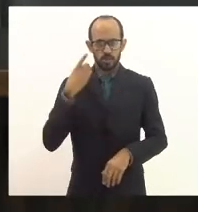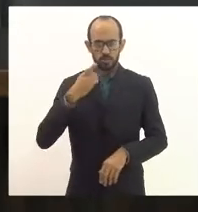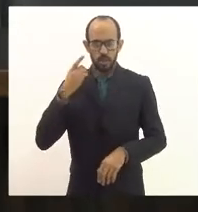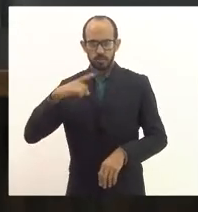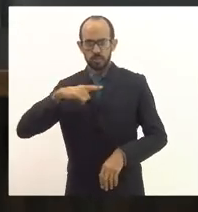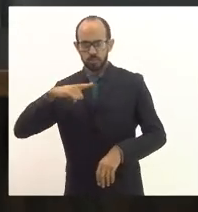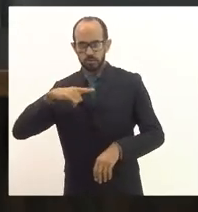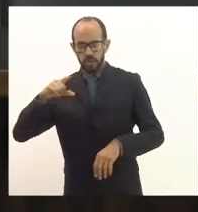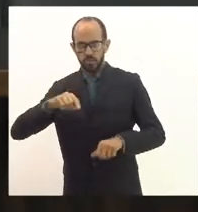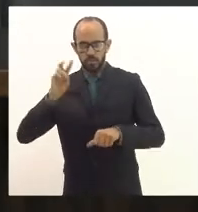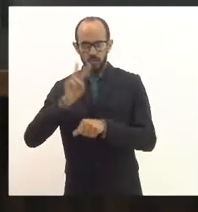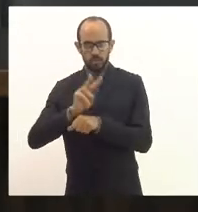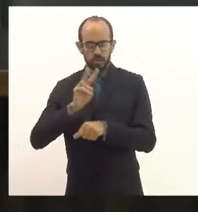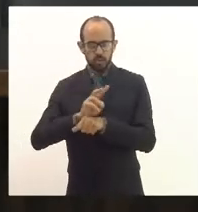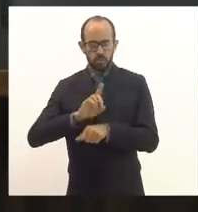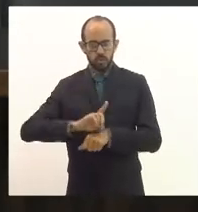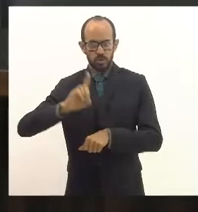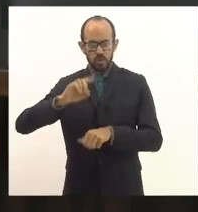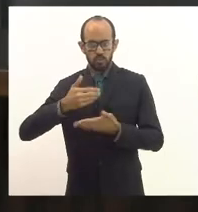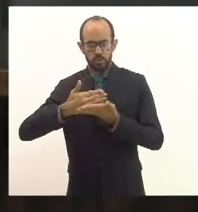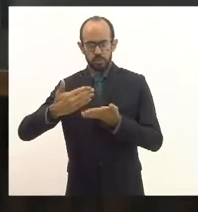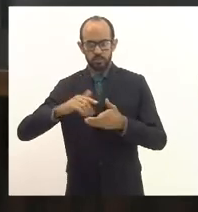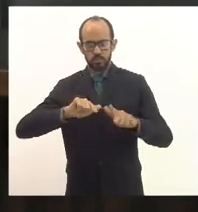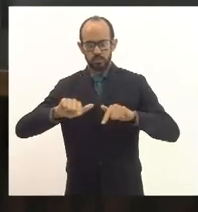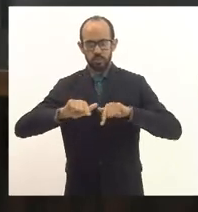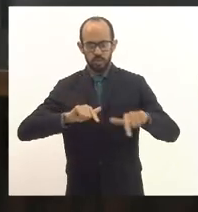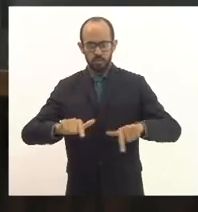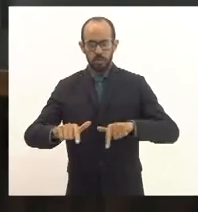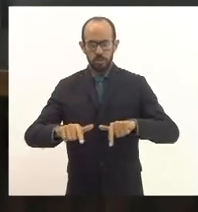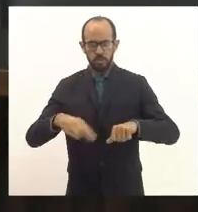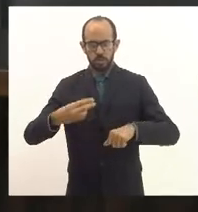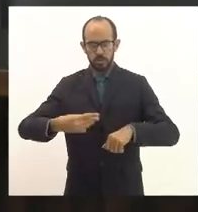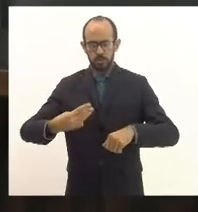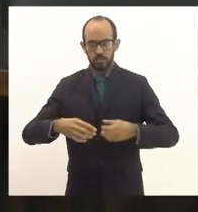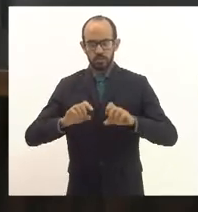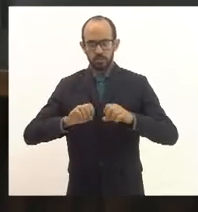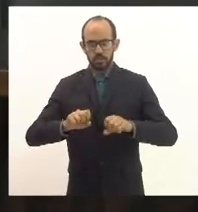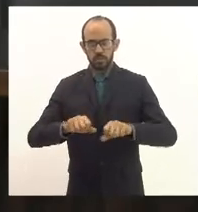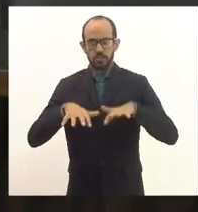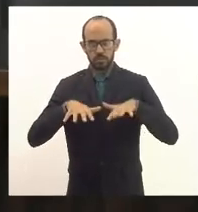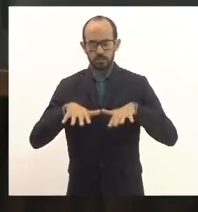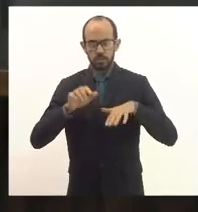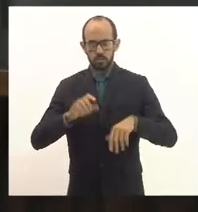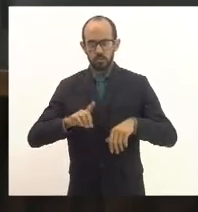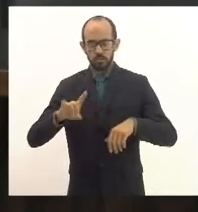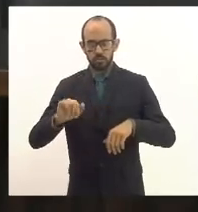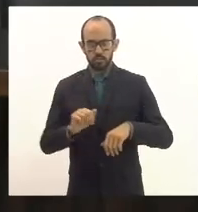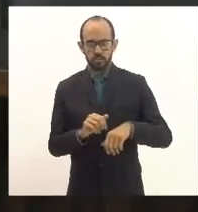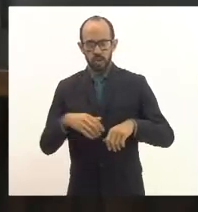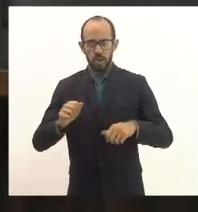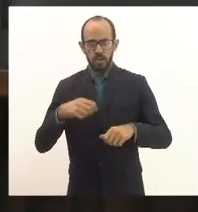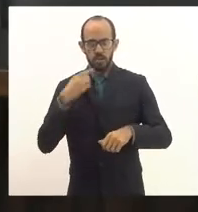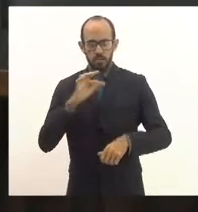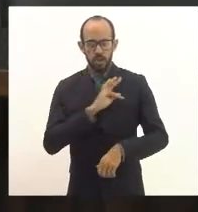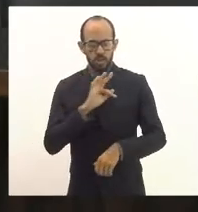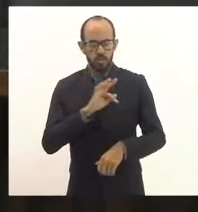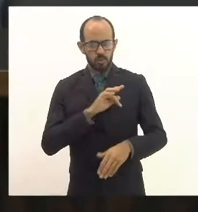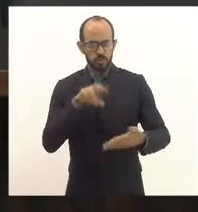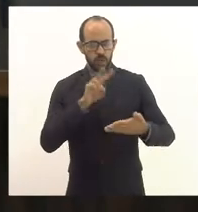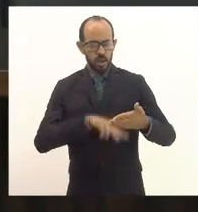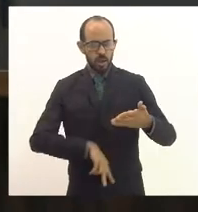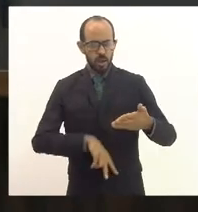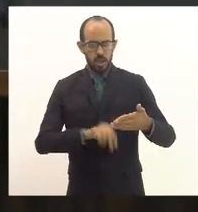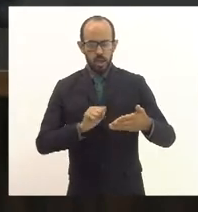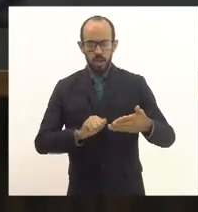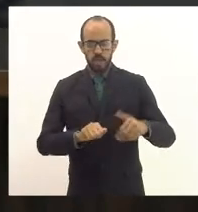proteção de Deus, iniciamos os nossos trabalhos. Está aberta a terceira sessão extraordinária do dia. A presidência convida a deputada Marta Rocha a fazer a leitura